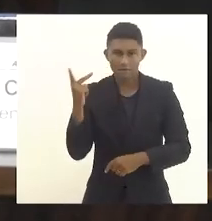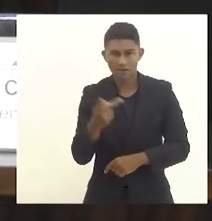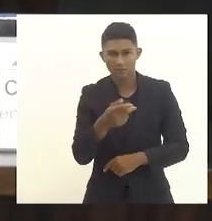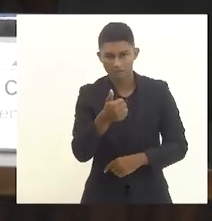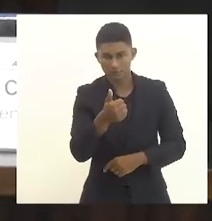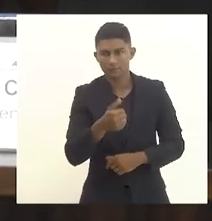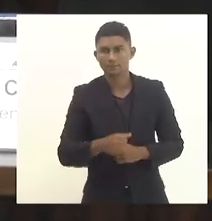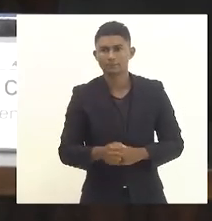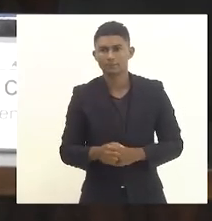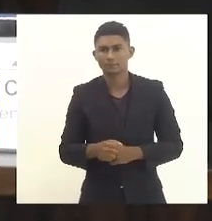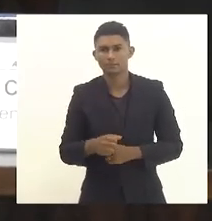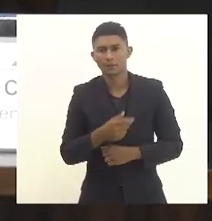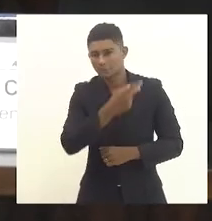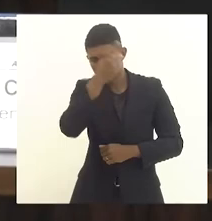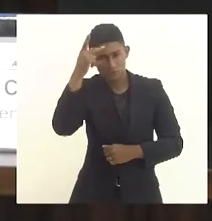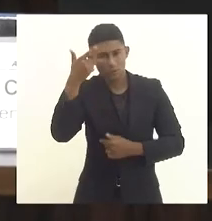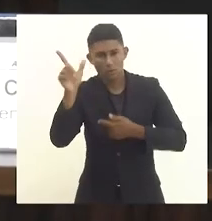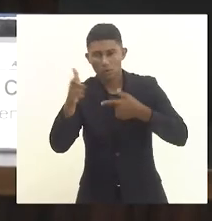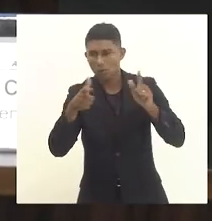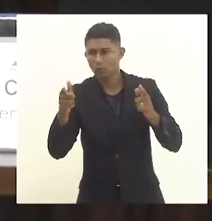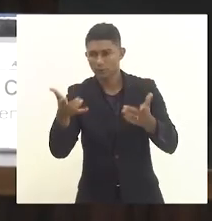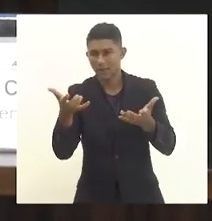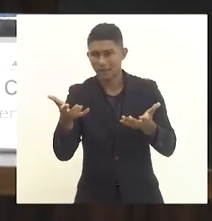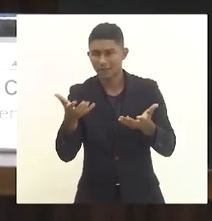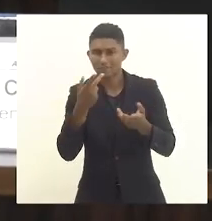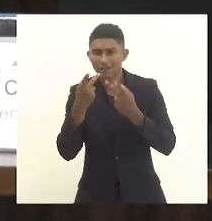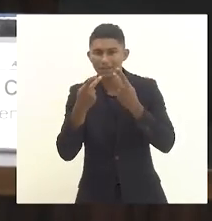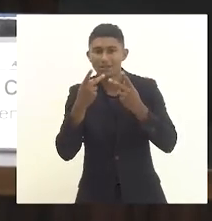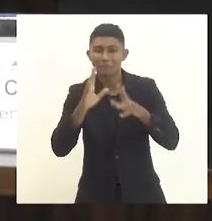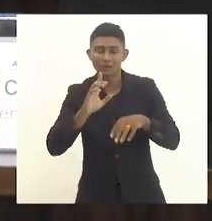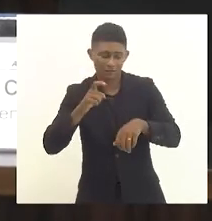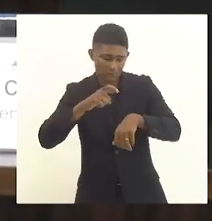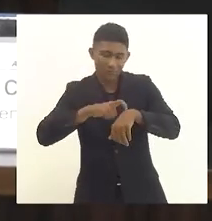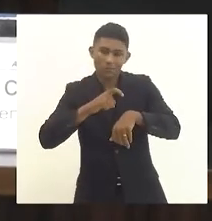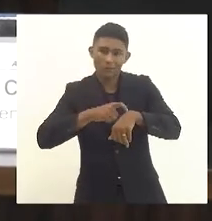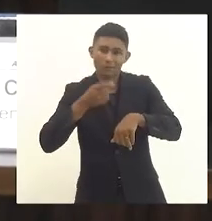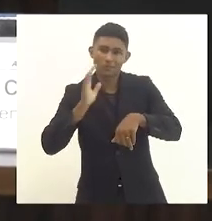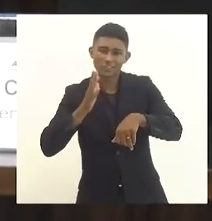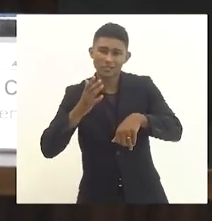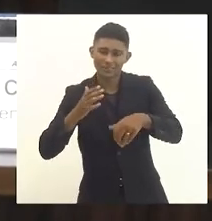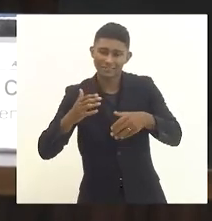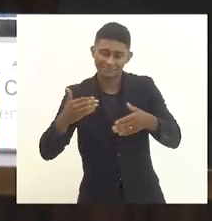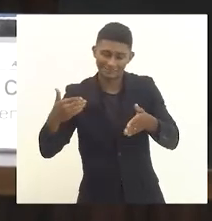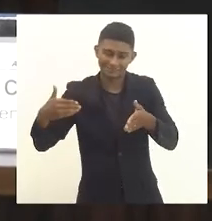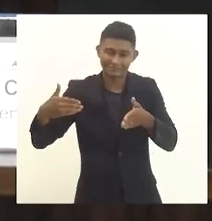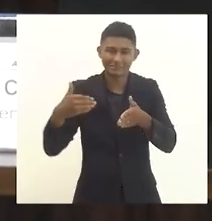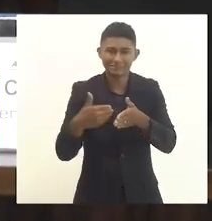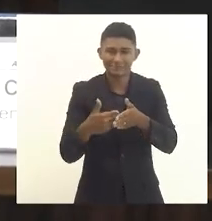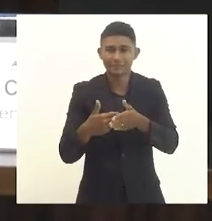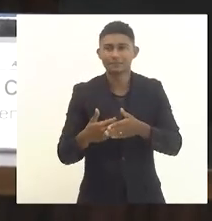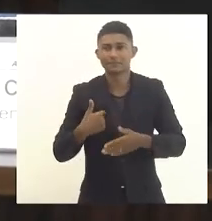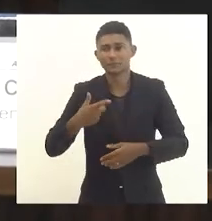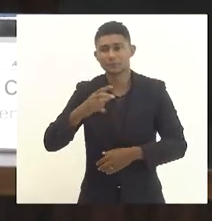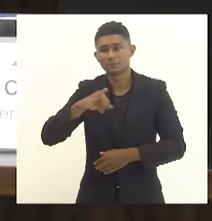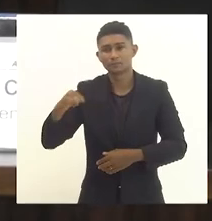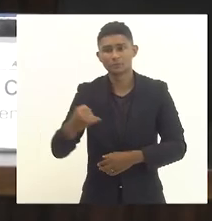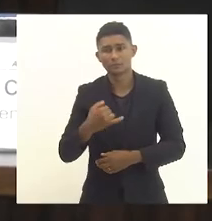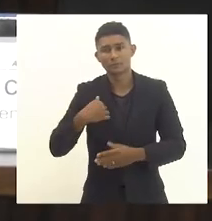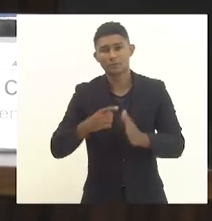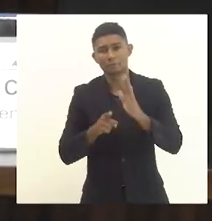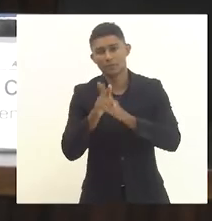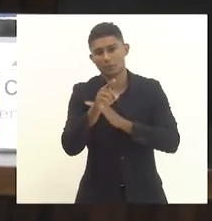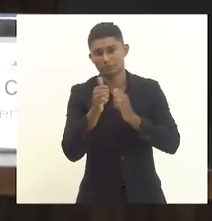pessoas querendo usar da palavra, mas nosso horário já está passando, eu vou aqui aproveitar e fazer a pergunta aqui.